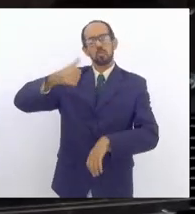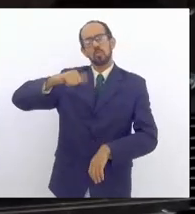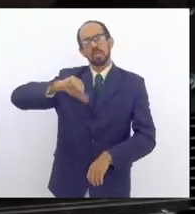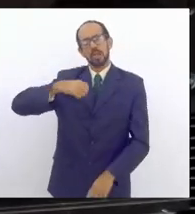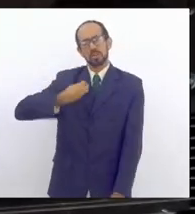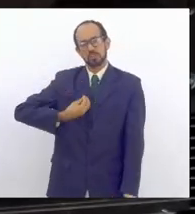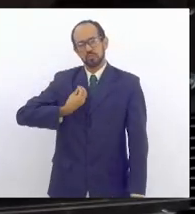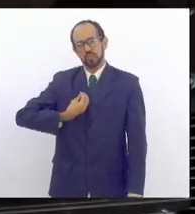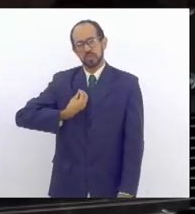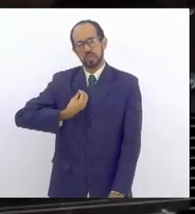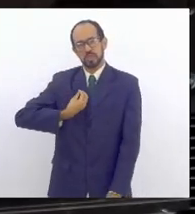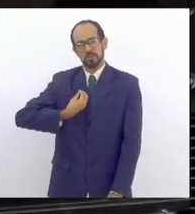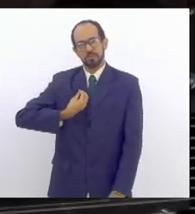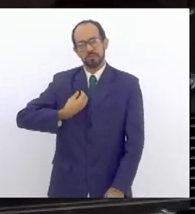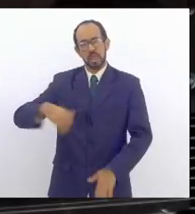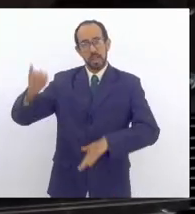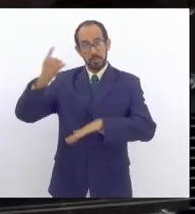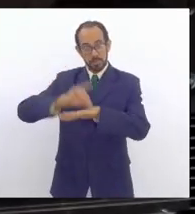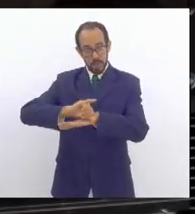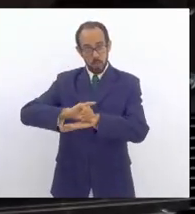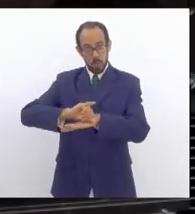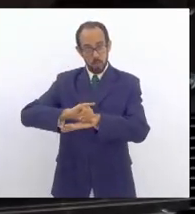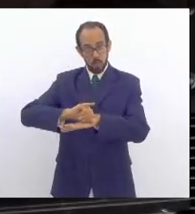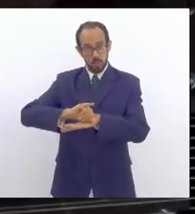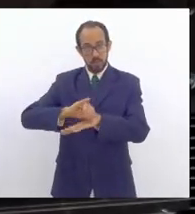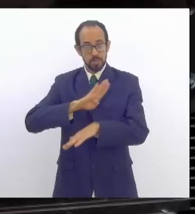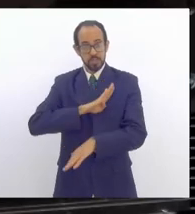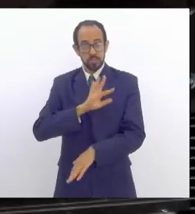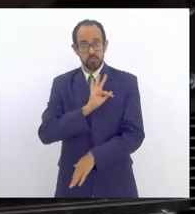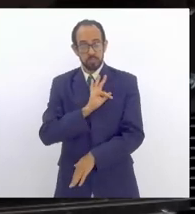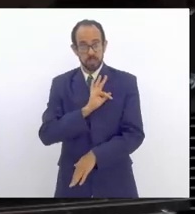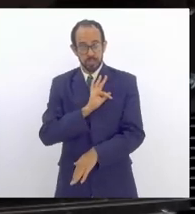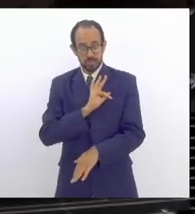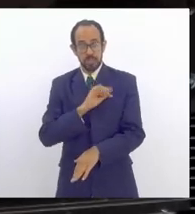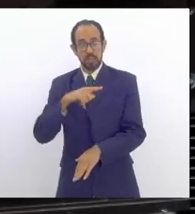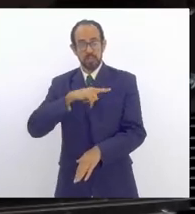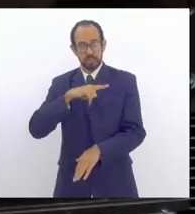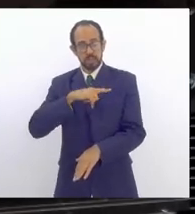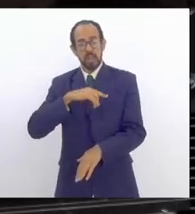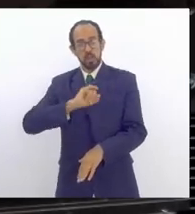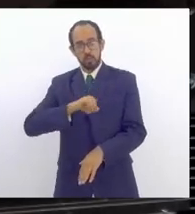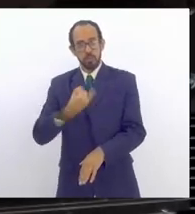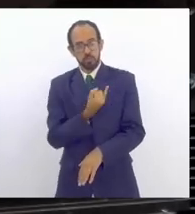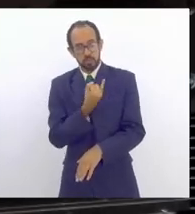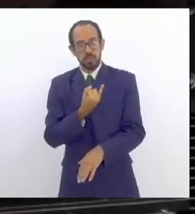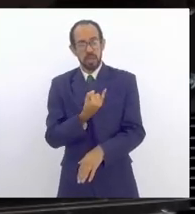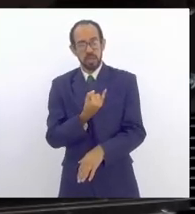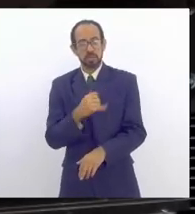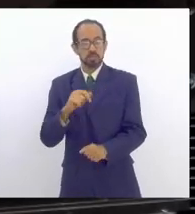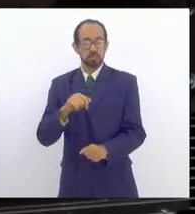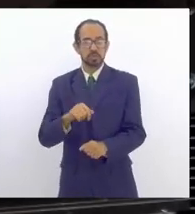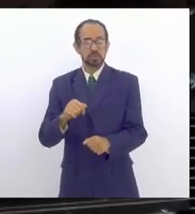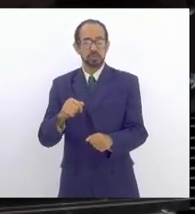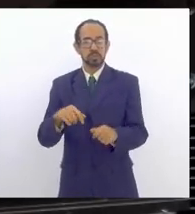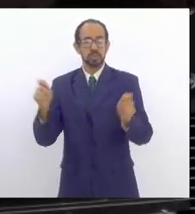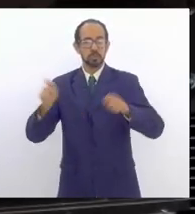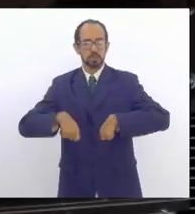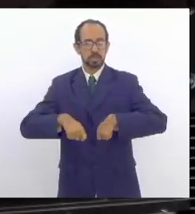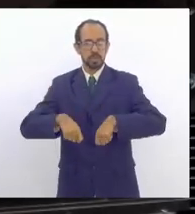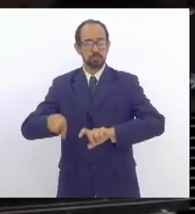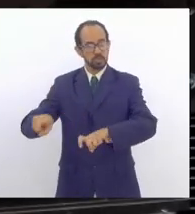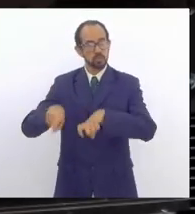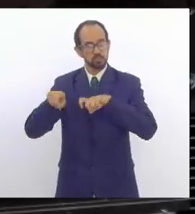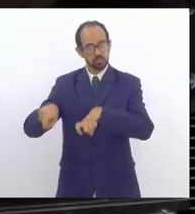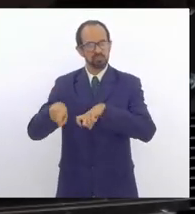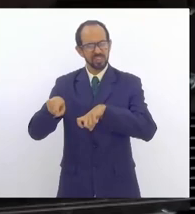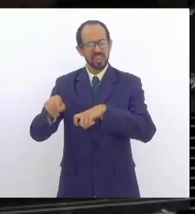A capital e a região metropolitana concentram naturalmente oportunidades e recursos, mas o interior guarda um